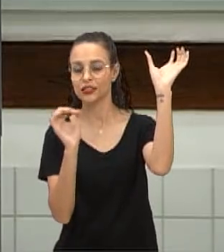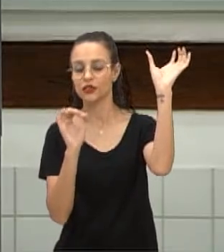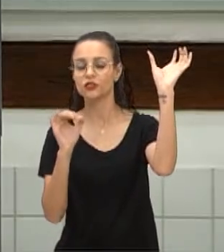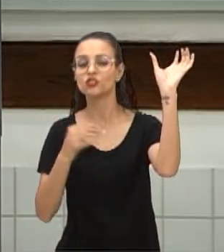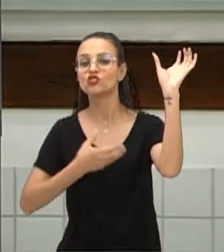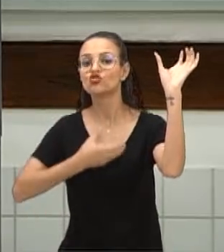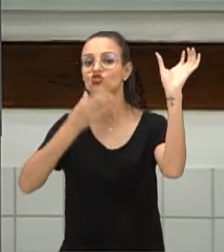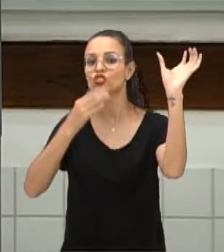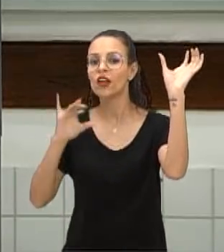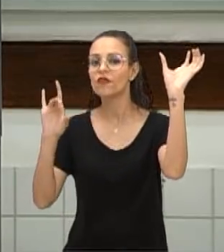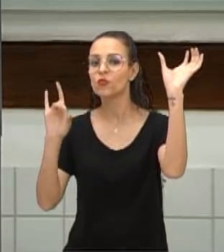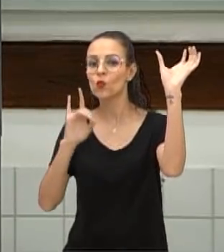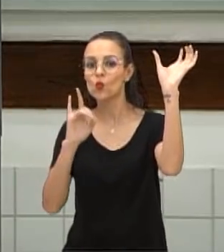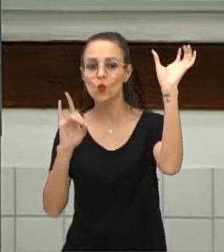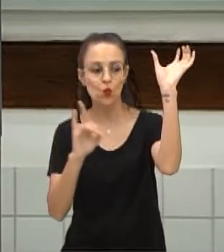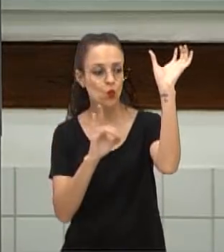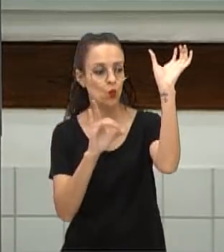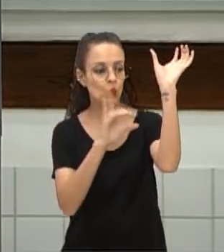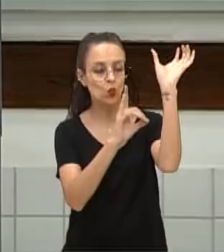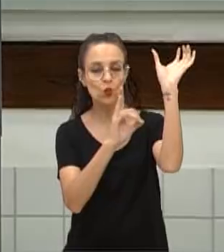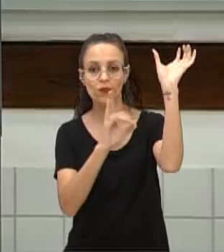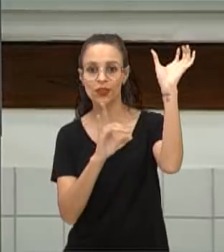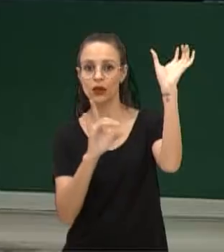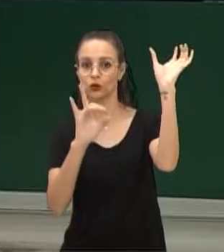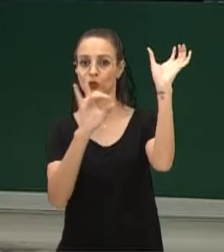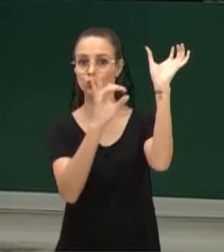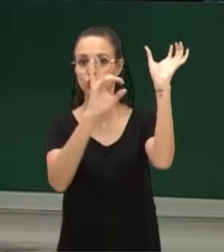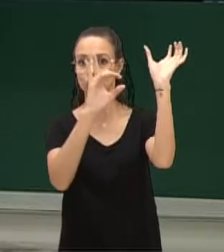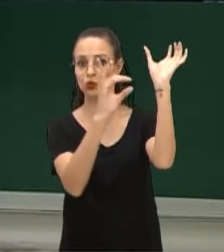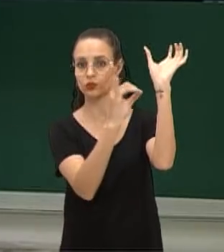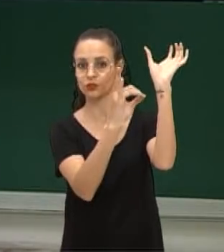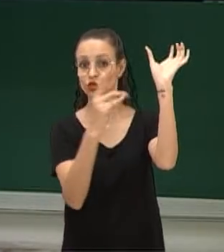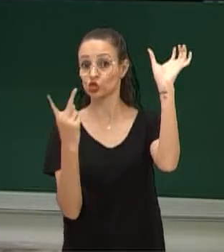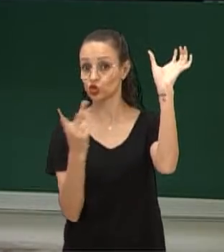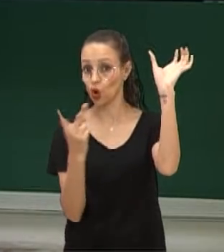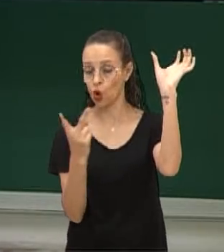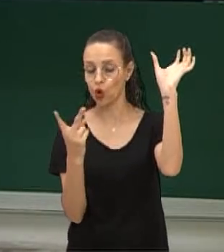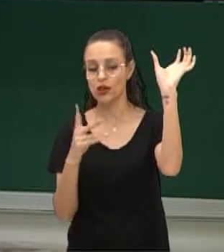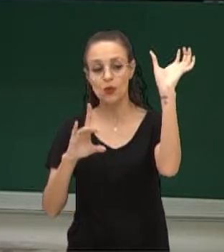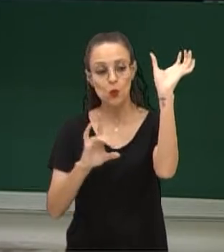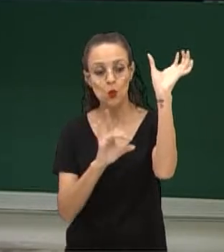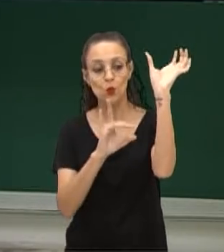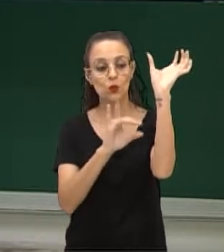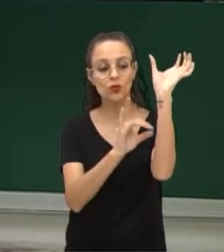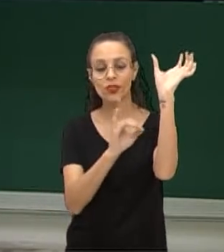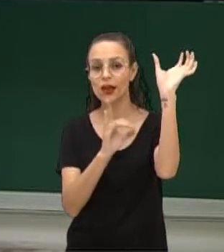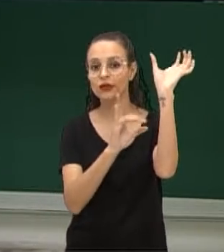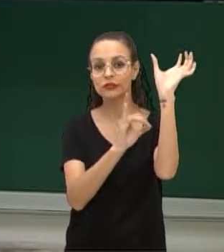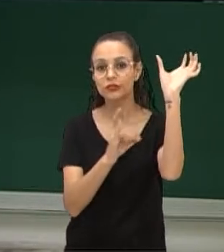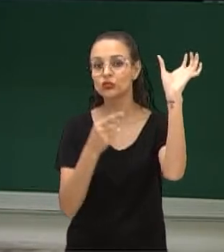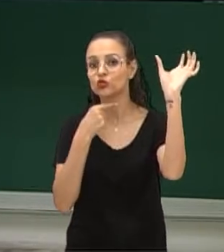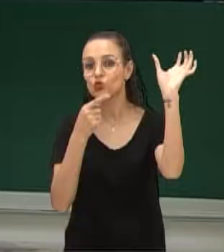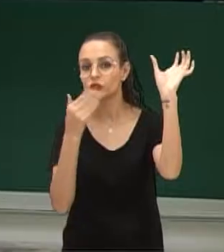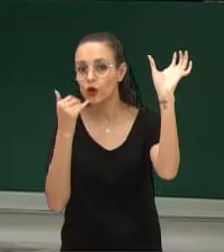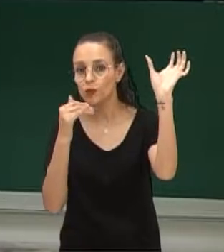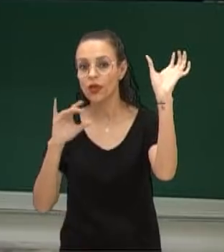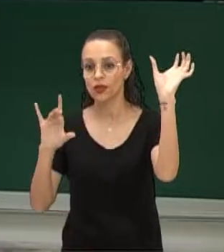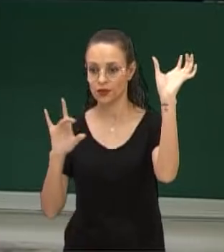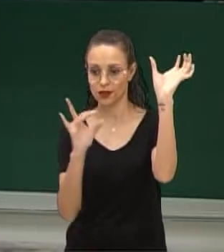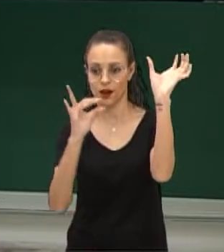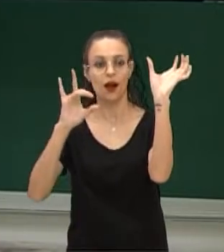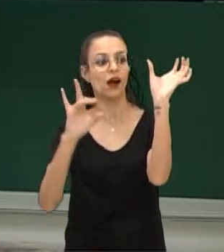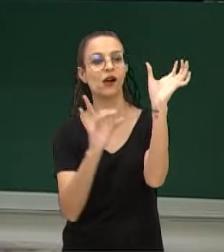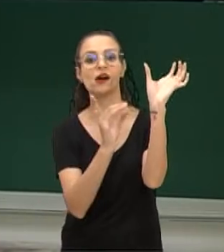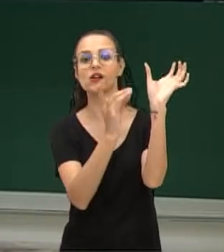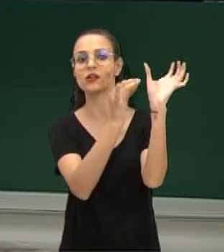girafas de pescoço curto e pescoço longo. As girafas de pescoço curto não conseguiam mais se alimentar. As girafas de